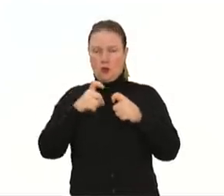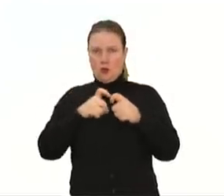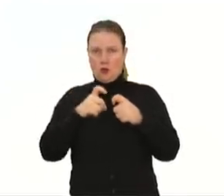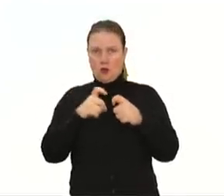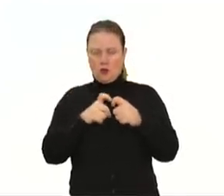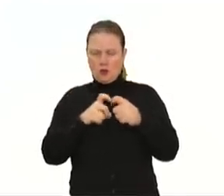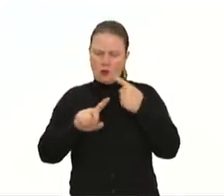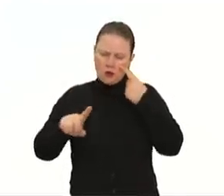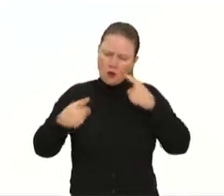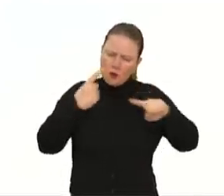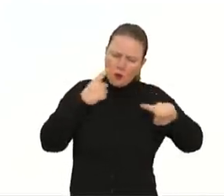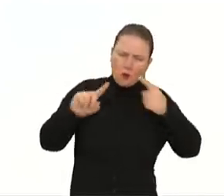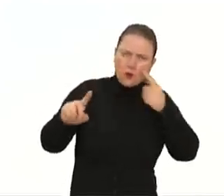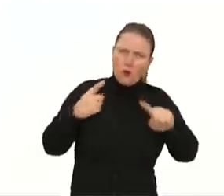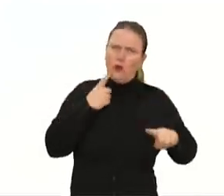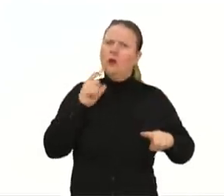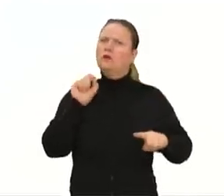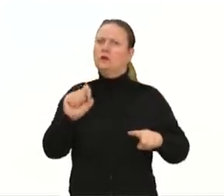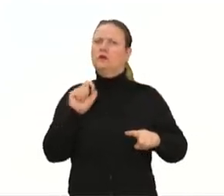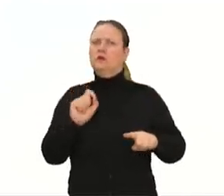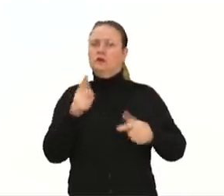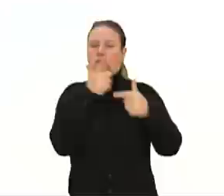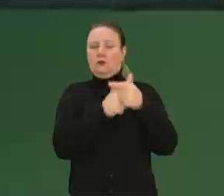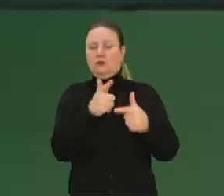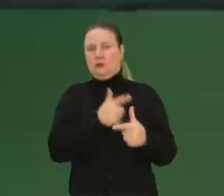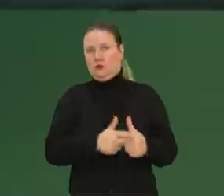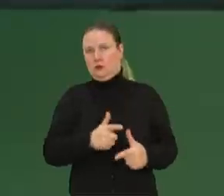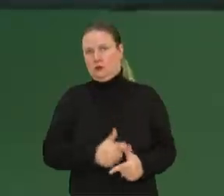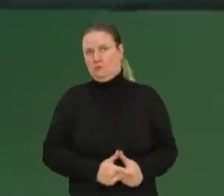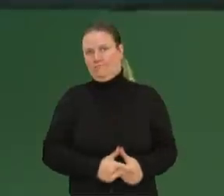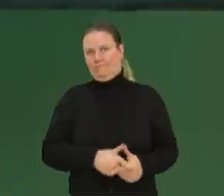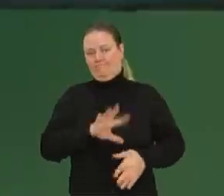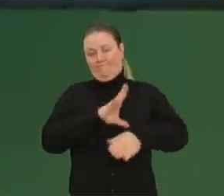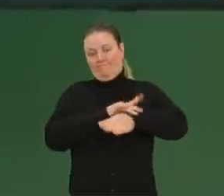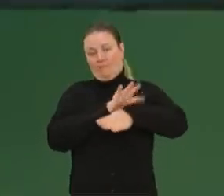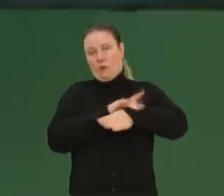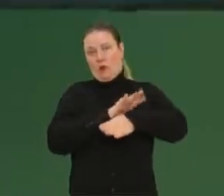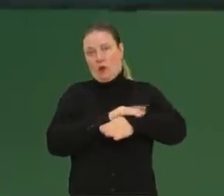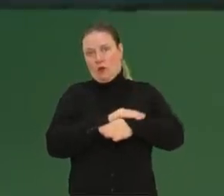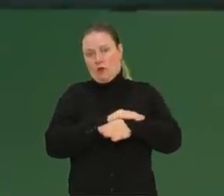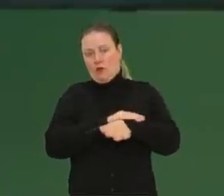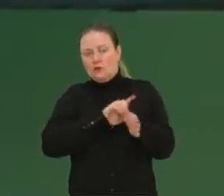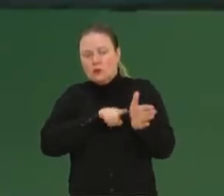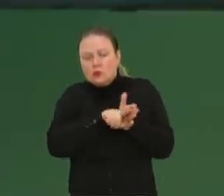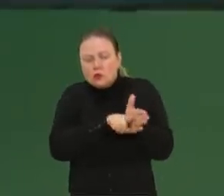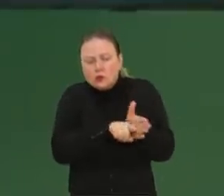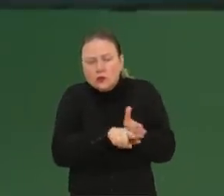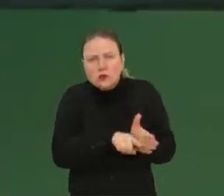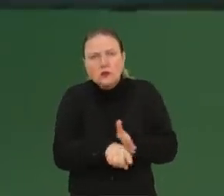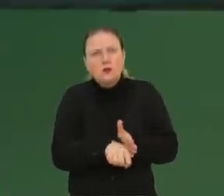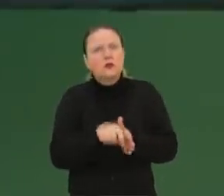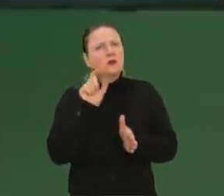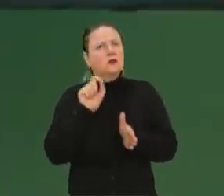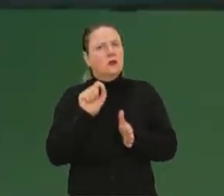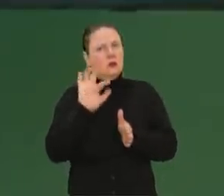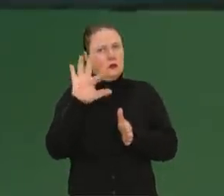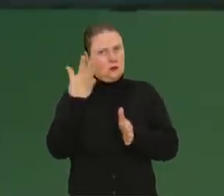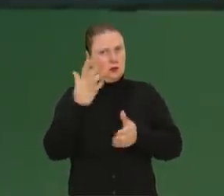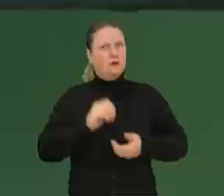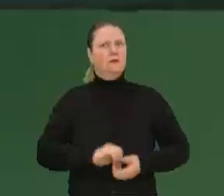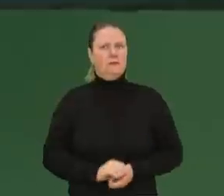vai começar a ter indícios de algum problema de saúde, vai seguir investigando para descobrir qual é o problema dessa